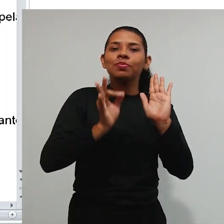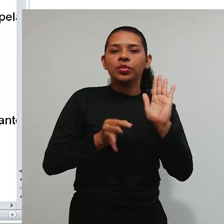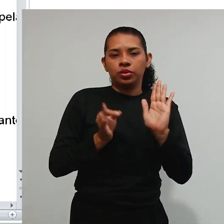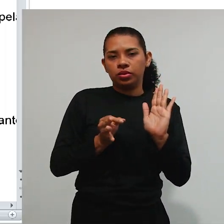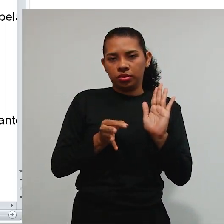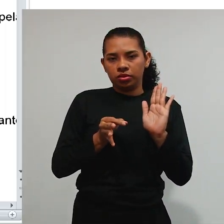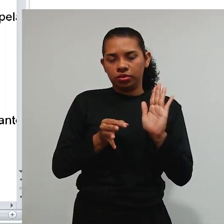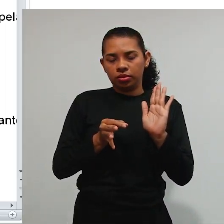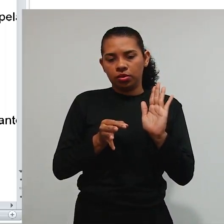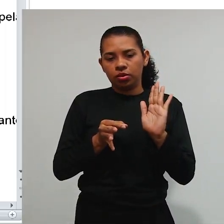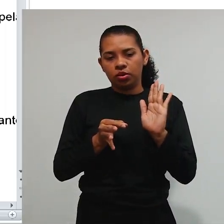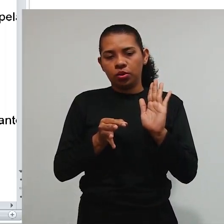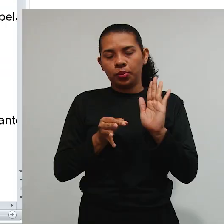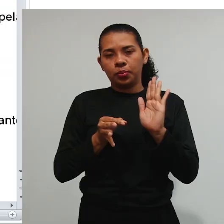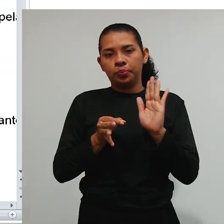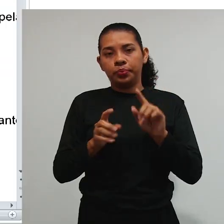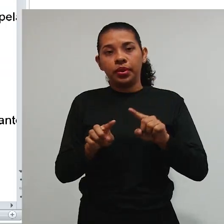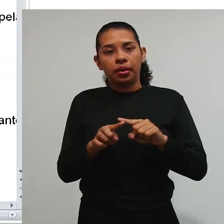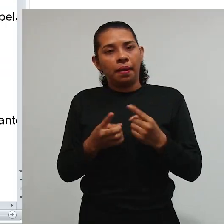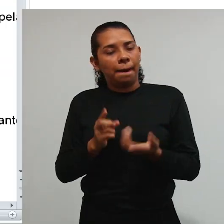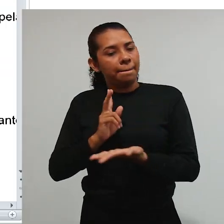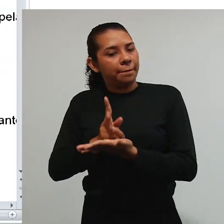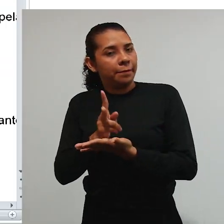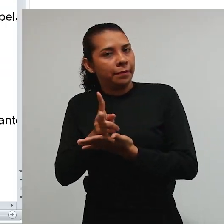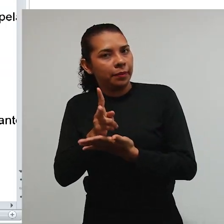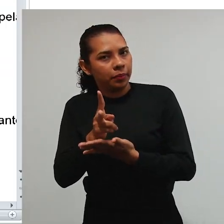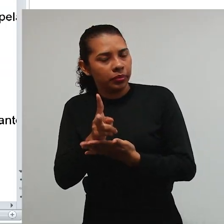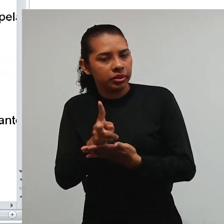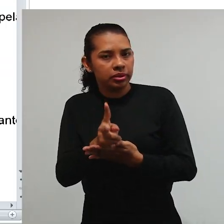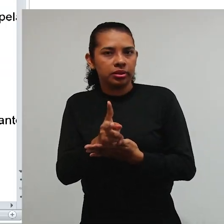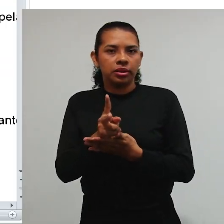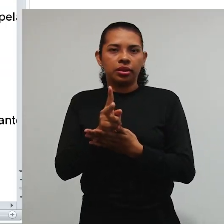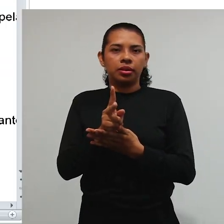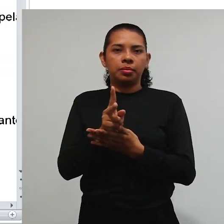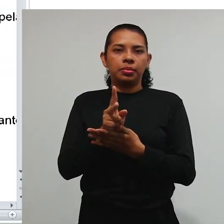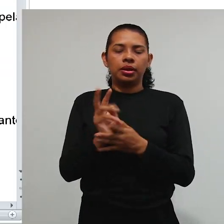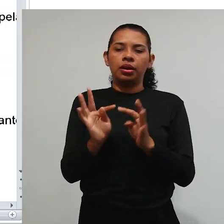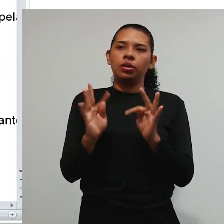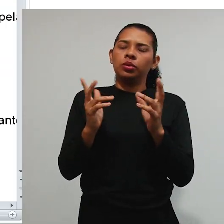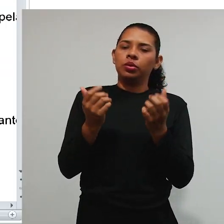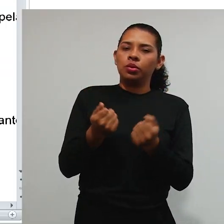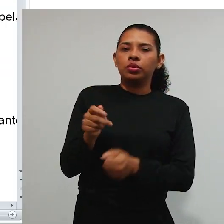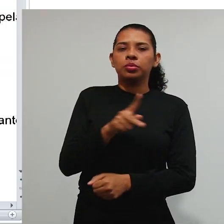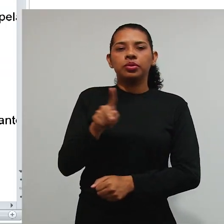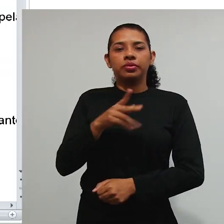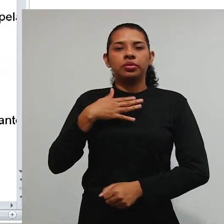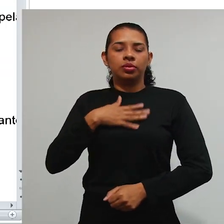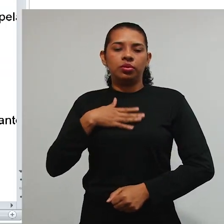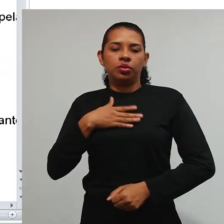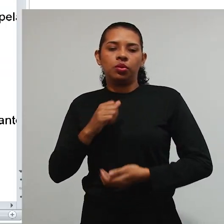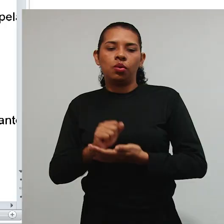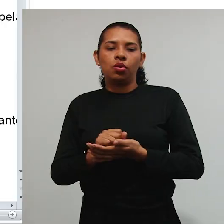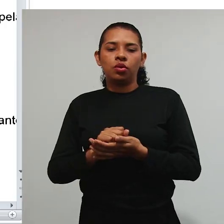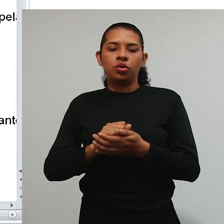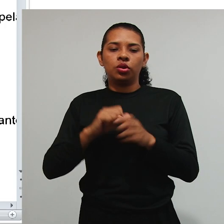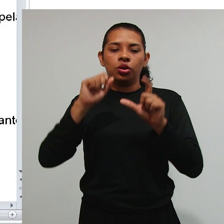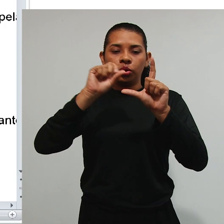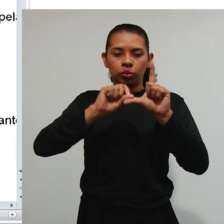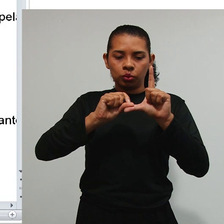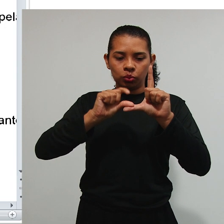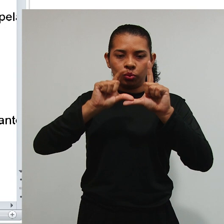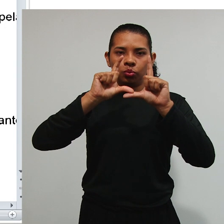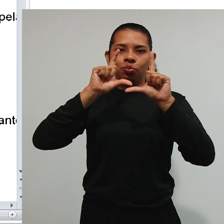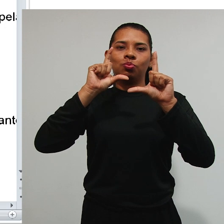segue-se o quê? Segue-se a orientação de que seja tudo em maiúsculo, sem